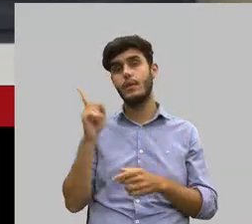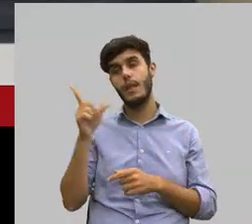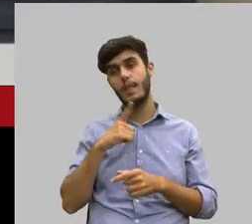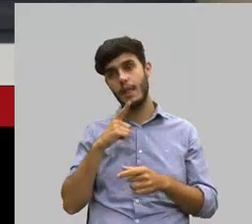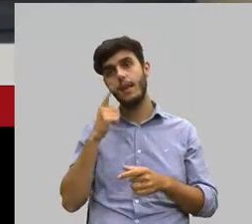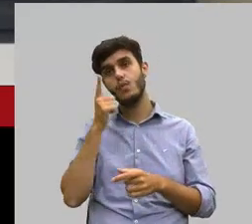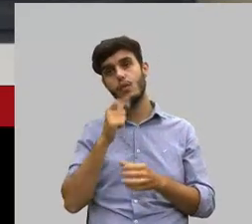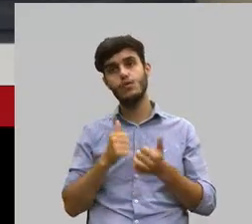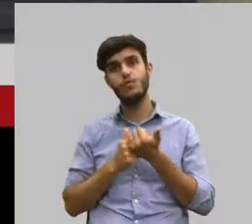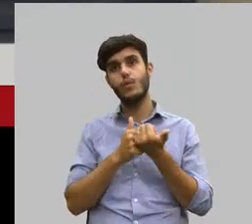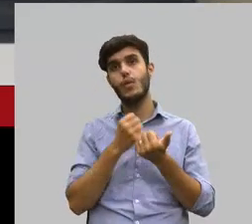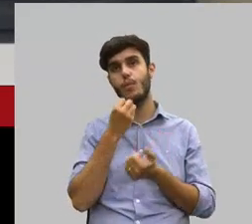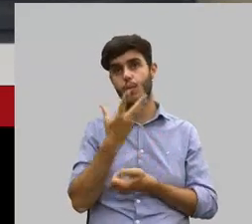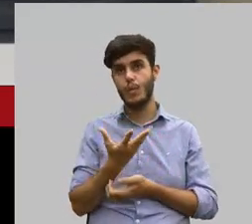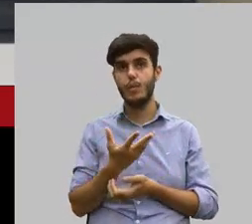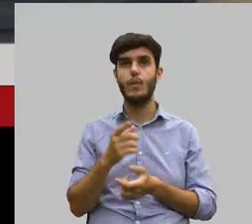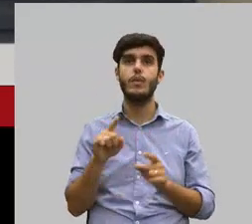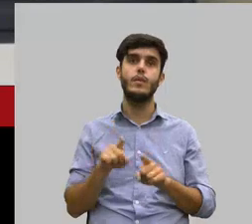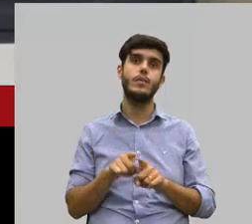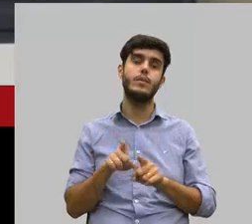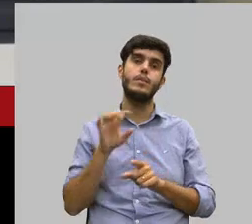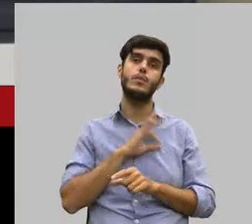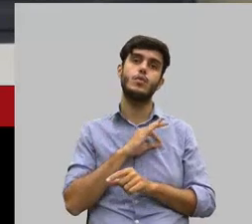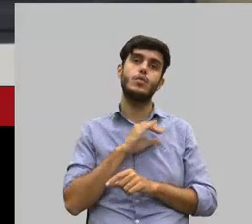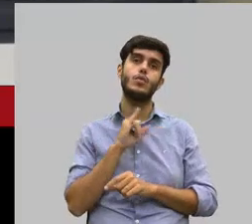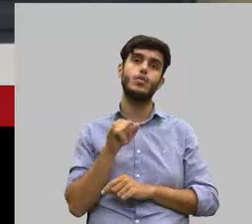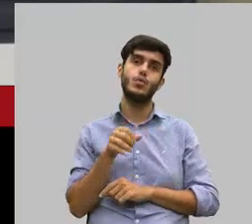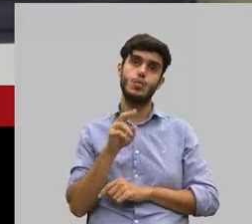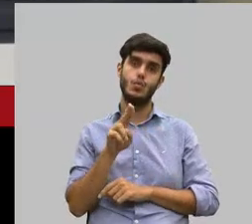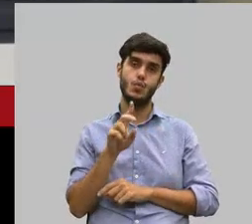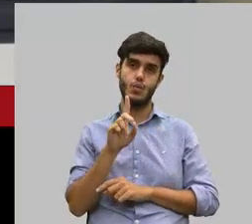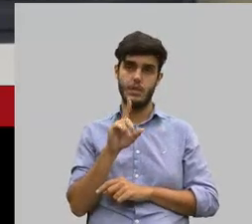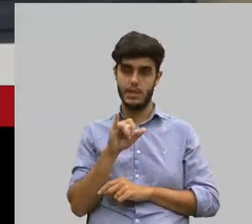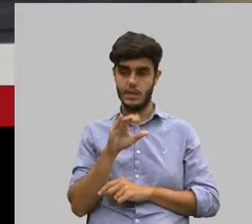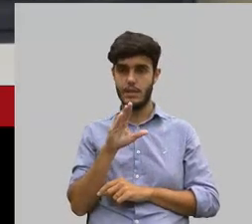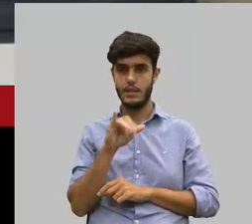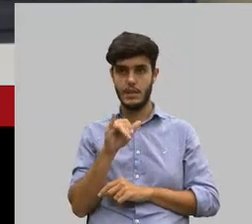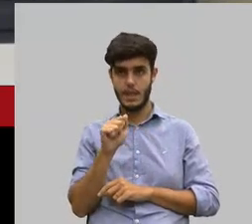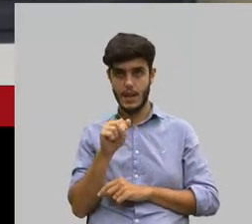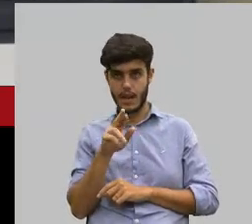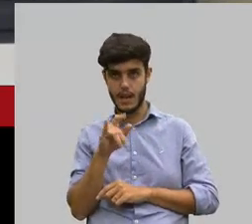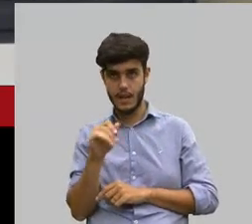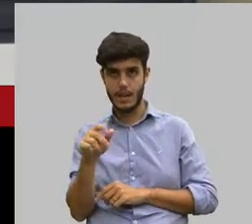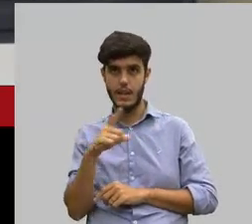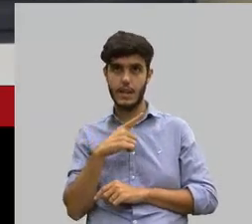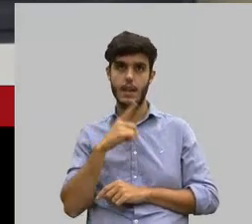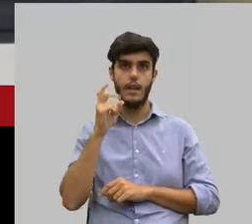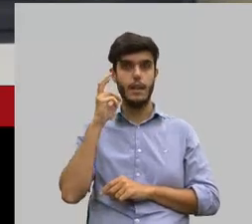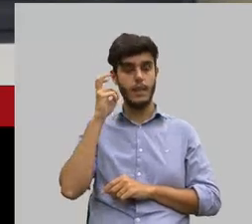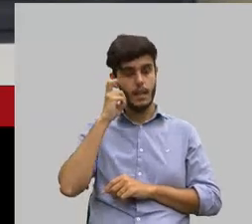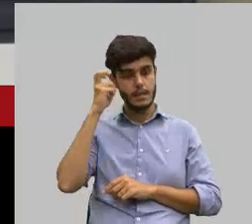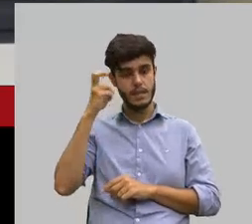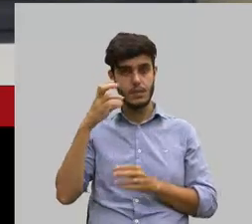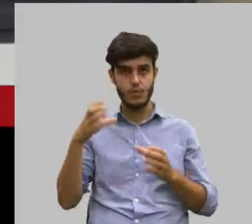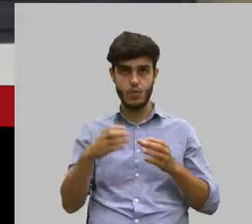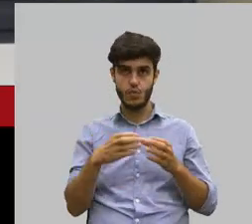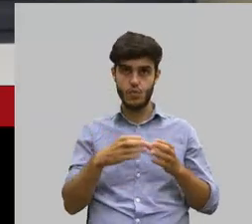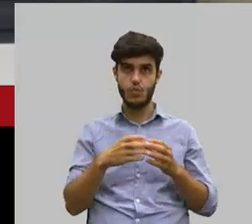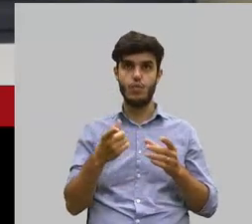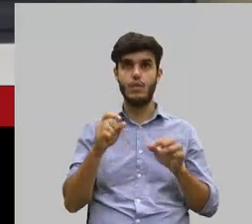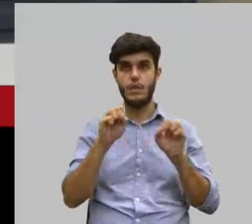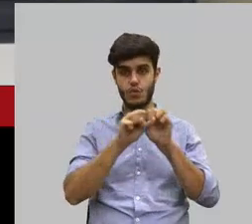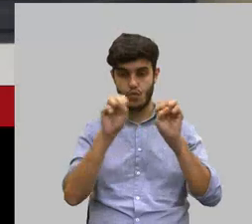maneira superintendente de investigação de polícia judiciária ela tem ali é um corpo técnico de inteligência e nós temos software